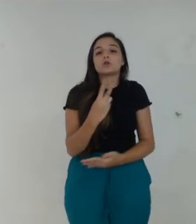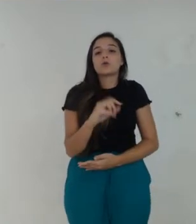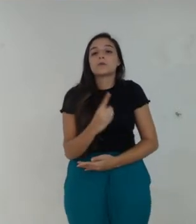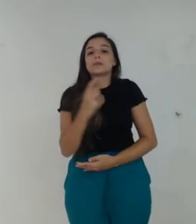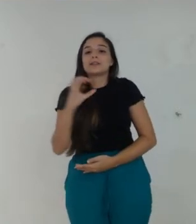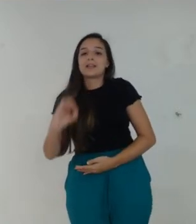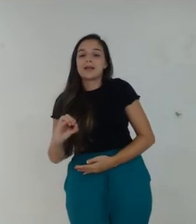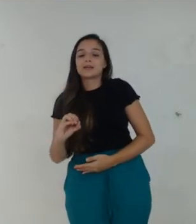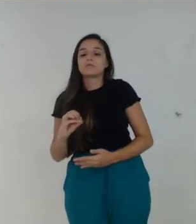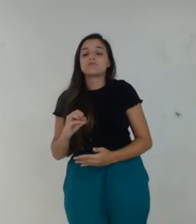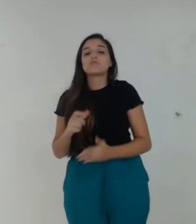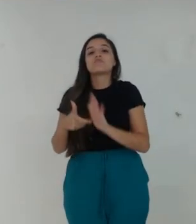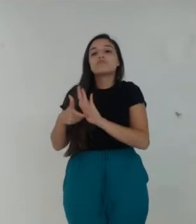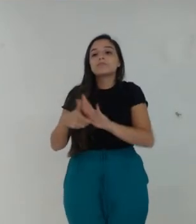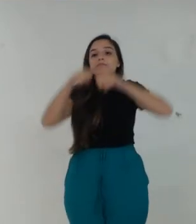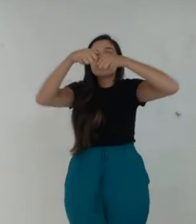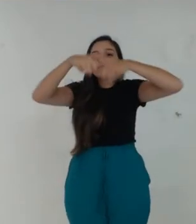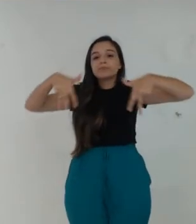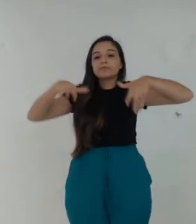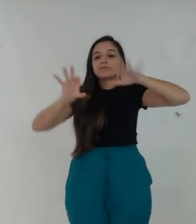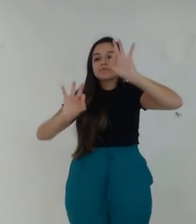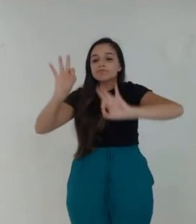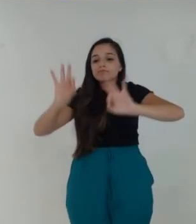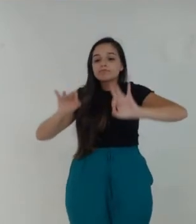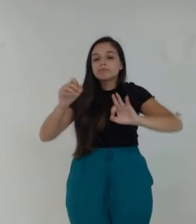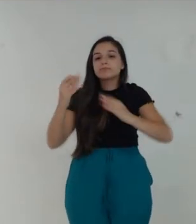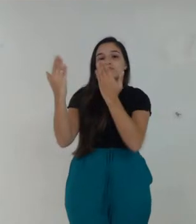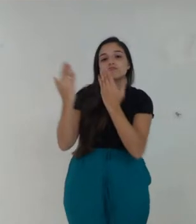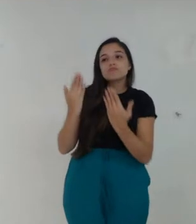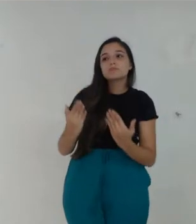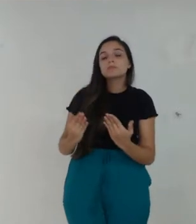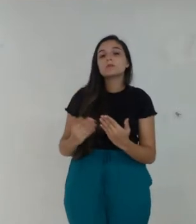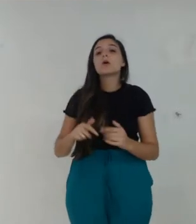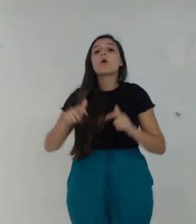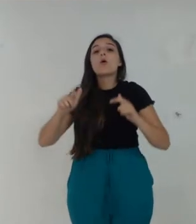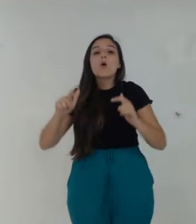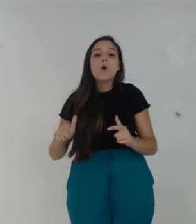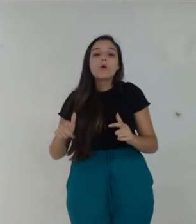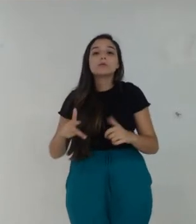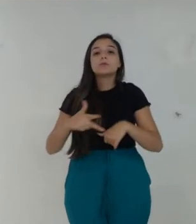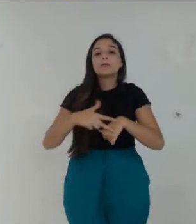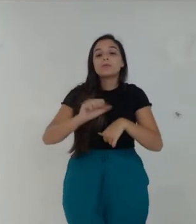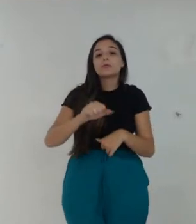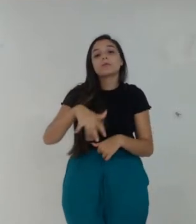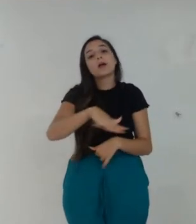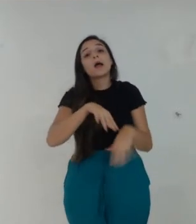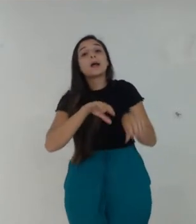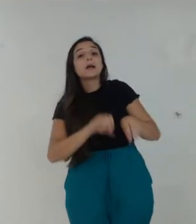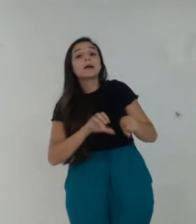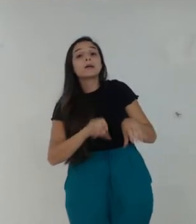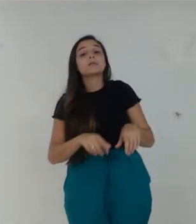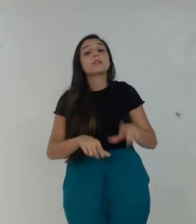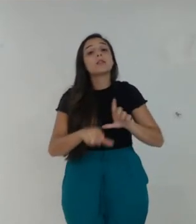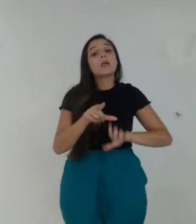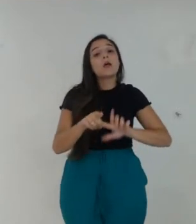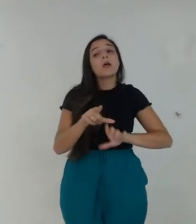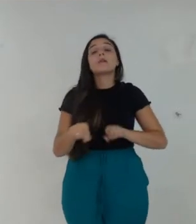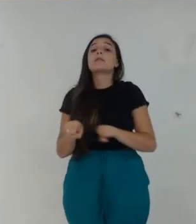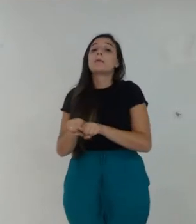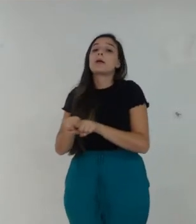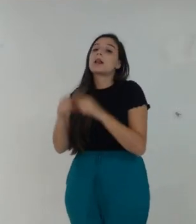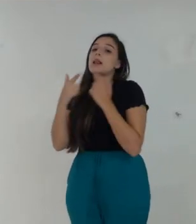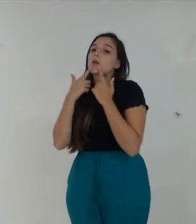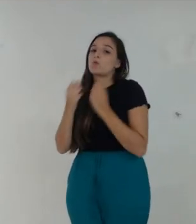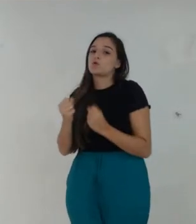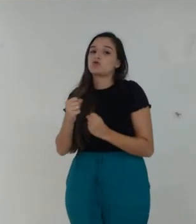apresentar e mapear esses trabalhos em programas que são de educação, de letras e de